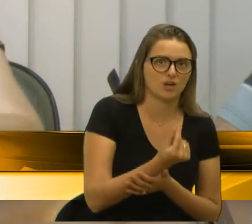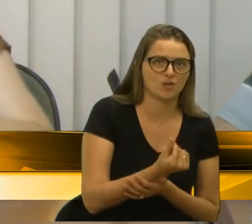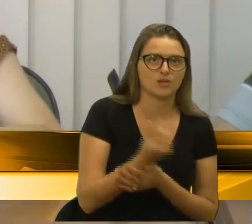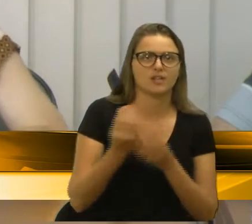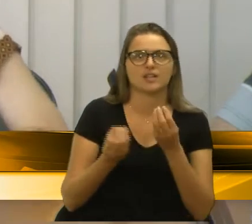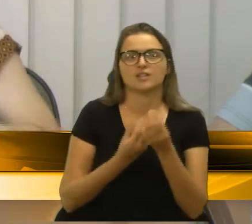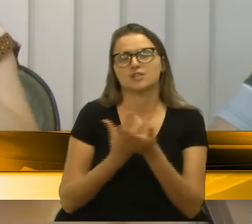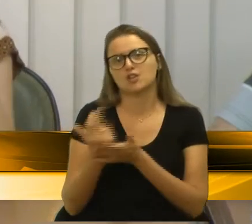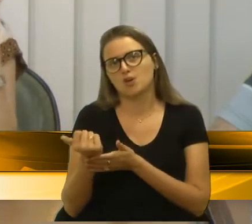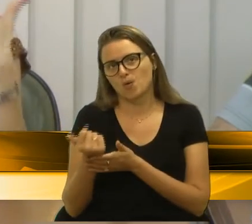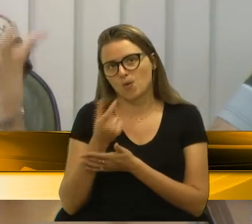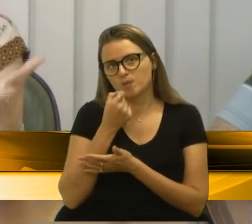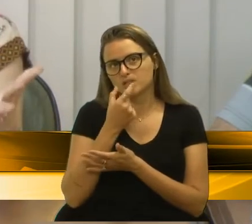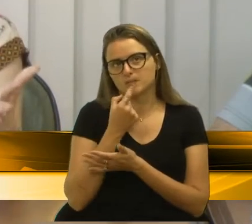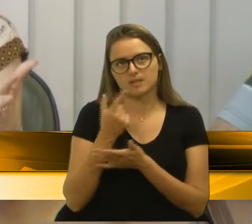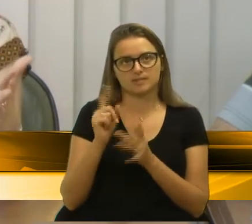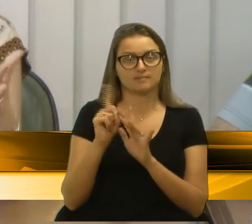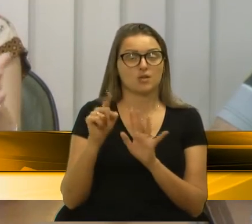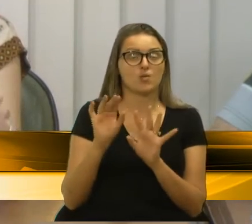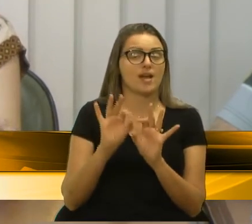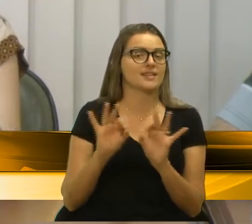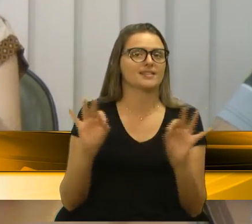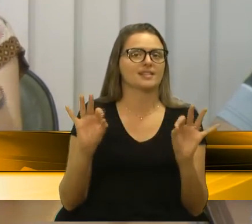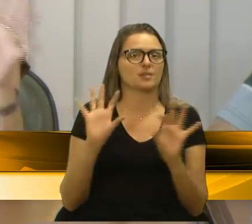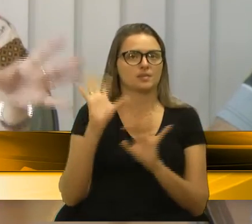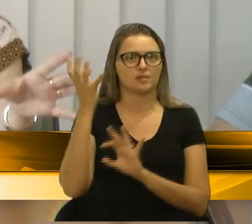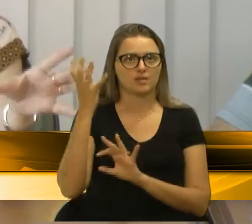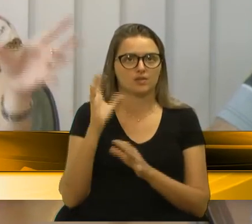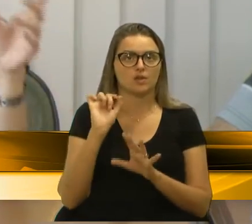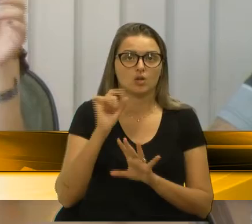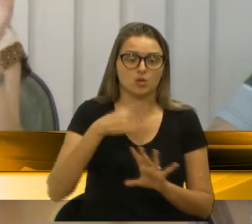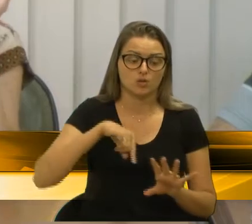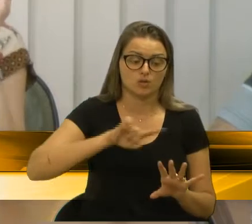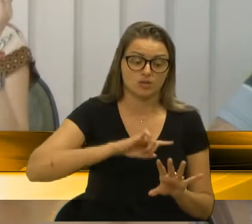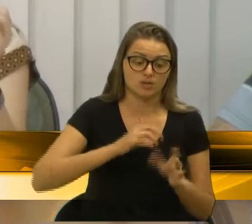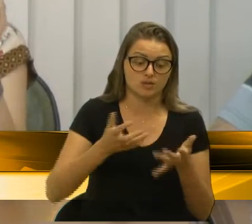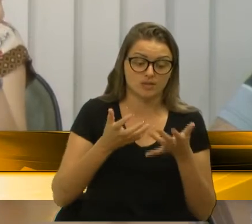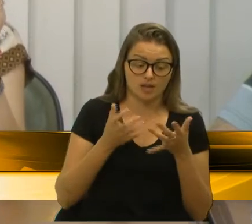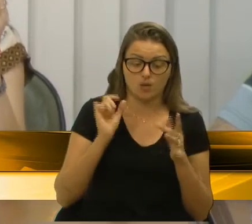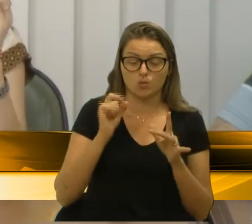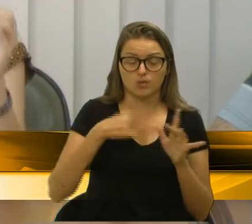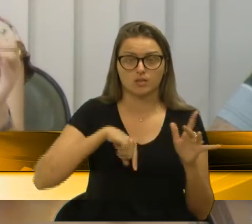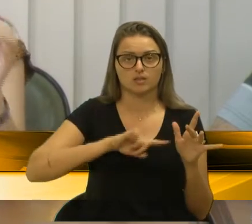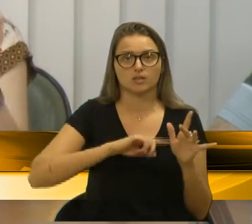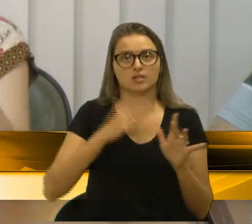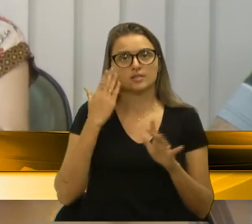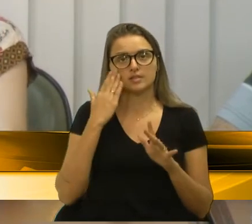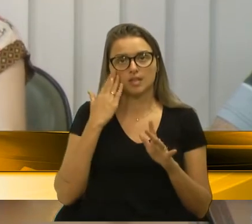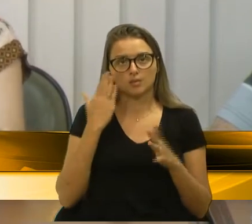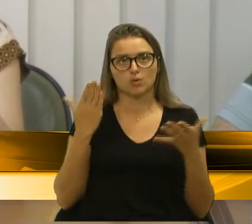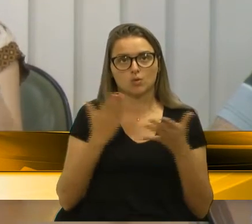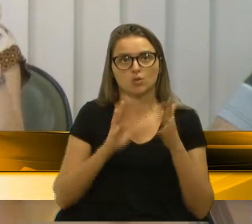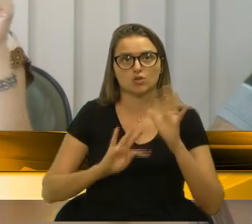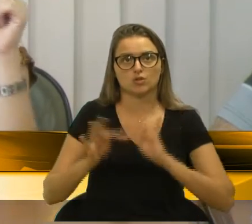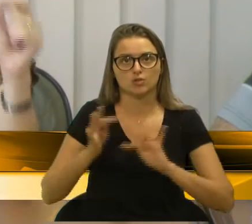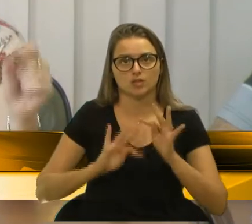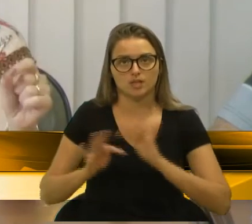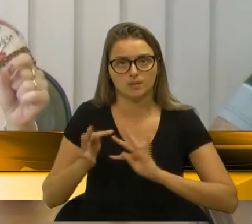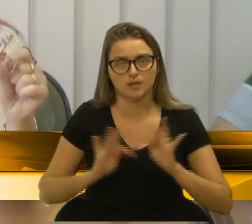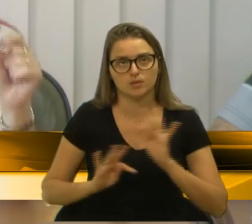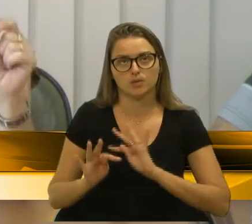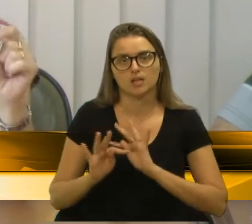de medicação. Então, não é tão simples assim. O que a gente quer, o que hoje a gente sabe que é eficaz para o tratamento é